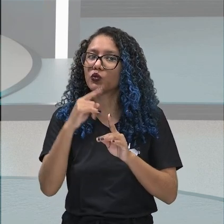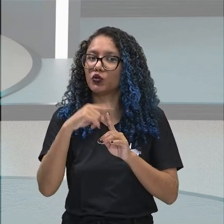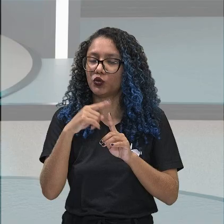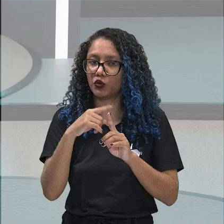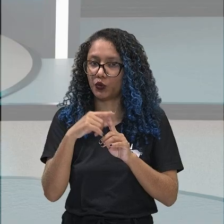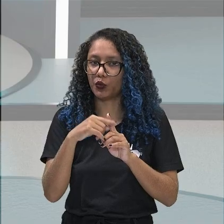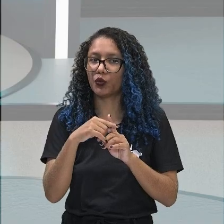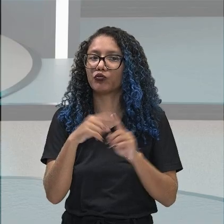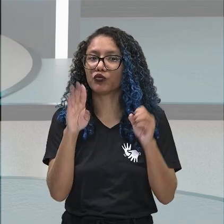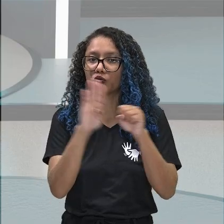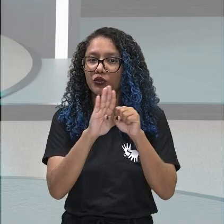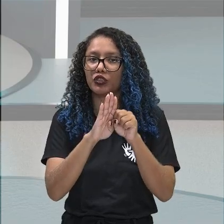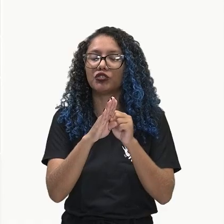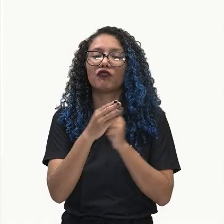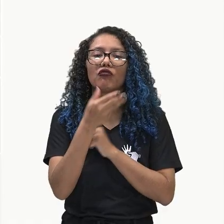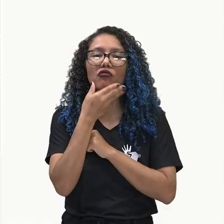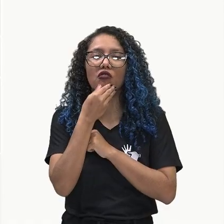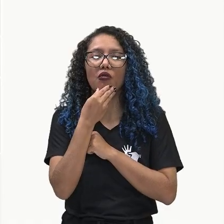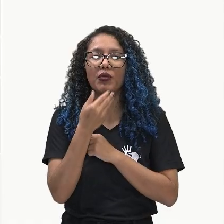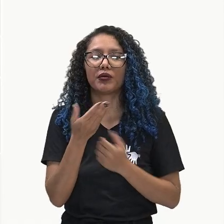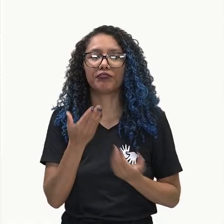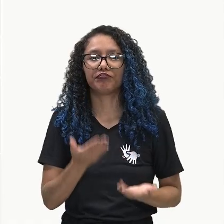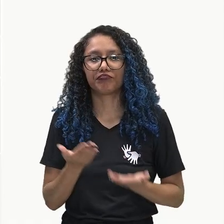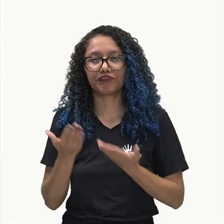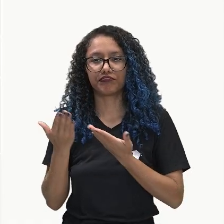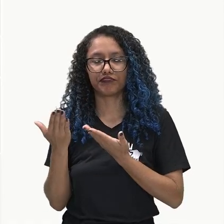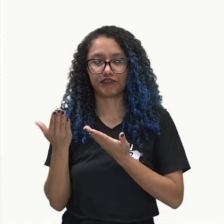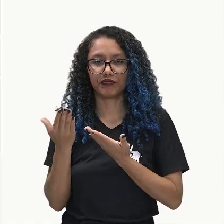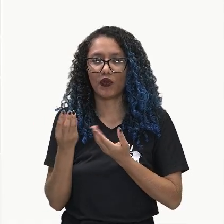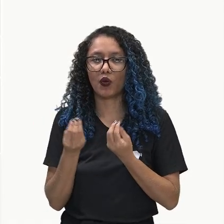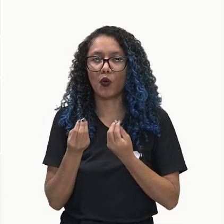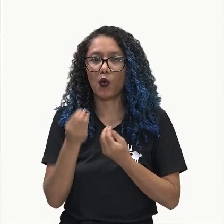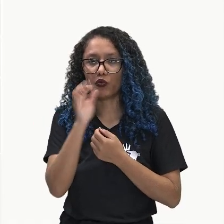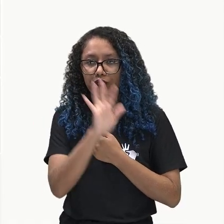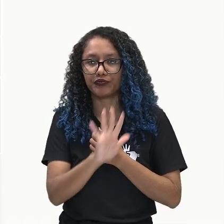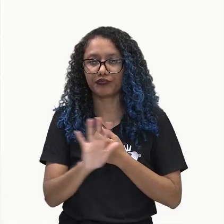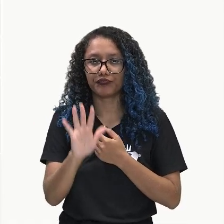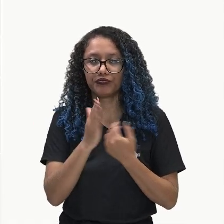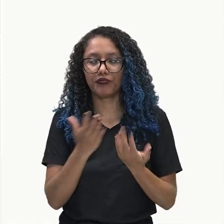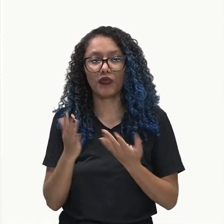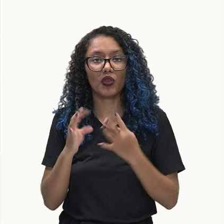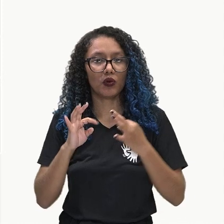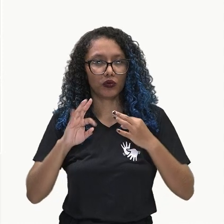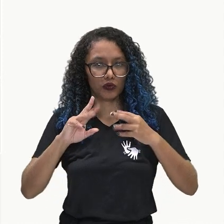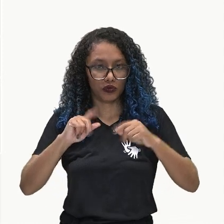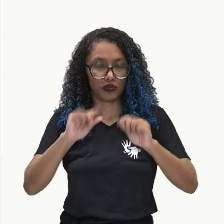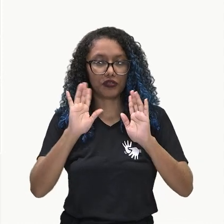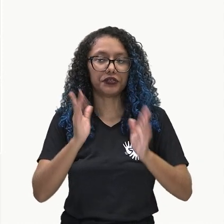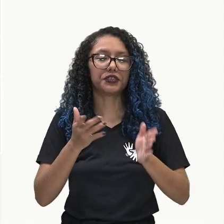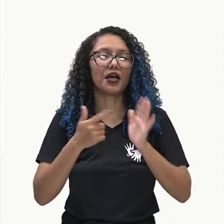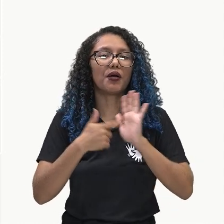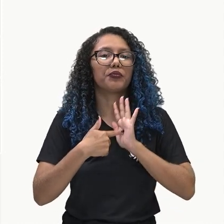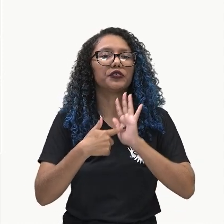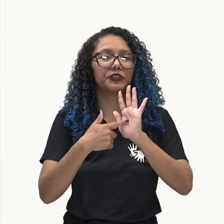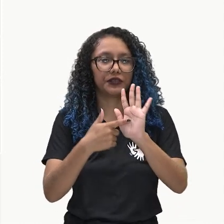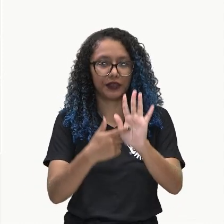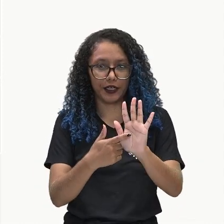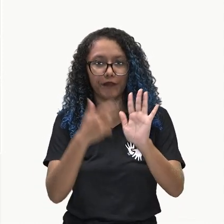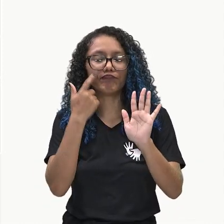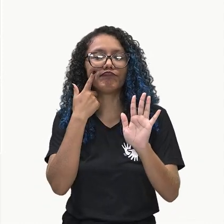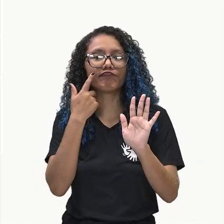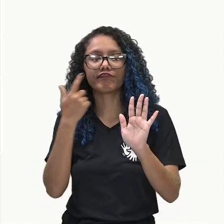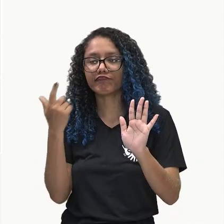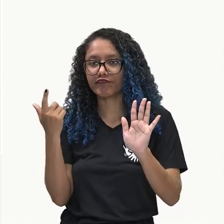Vamos observar eles aqui de uma forma geral. Então, todas essas que nós acabamos de conversar e